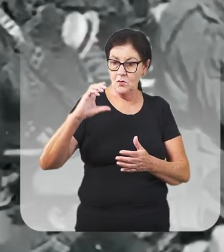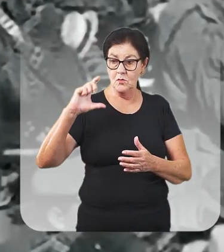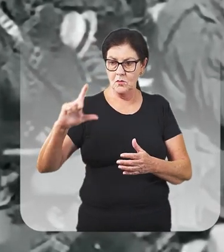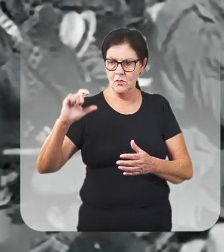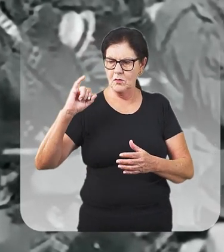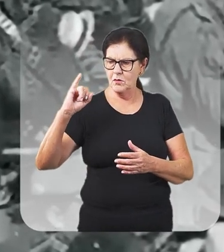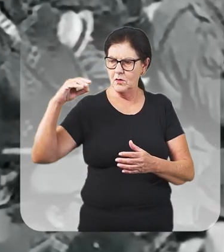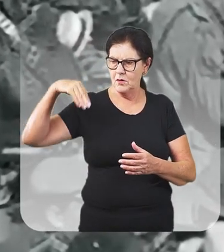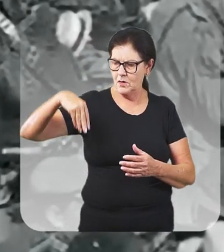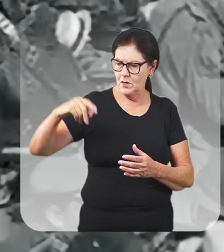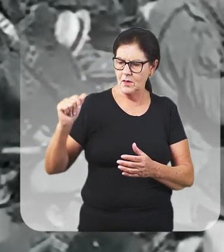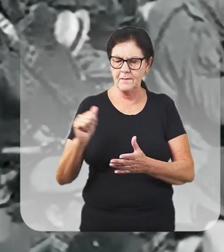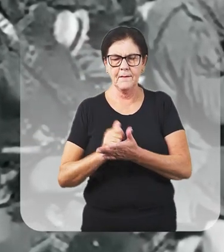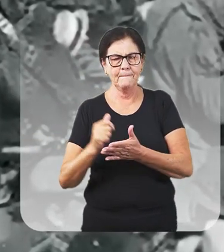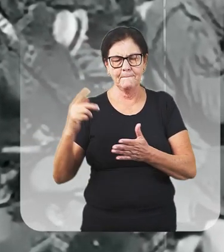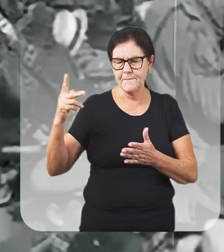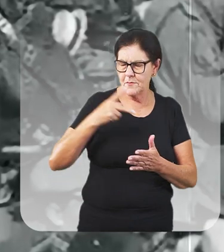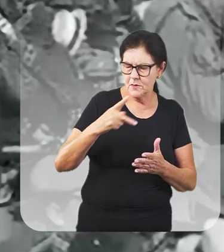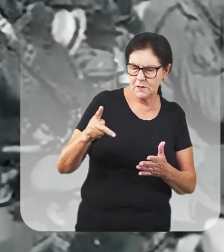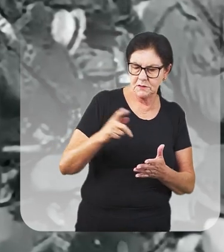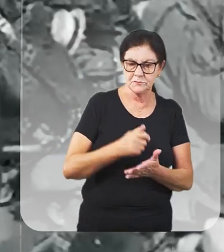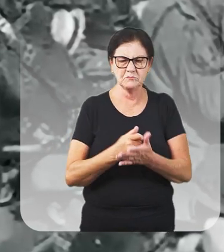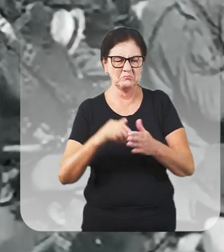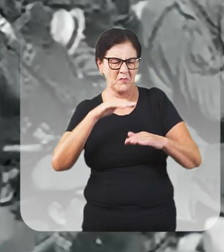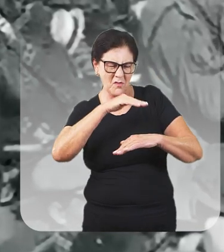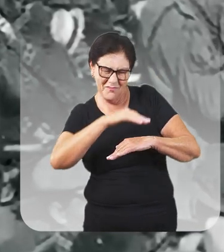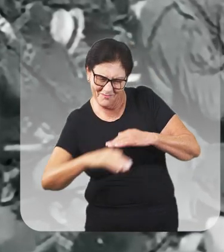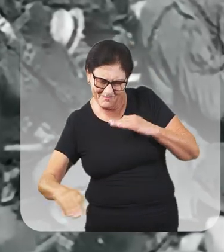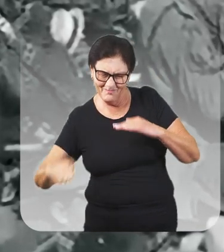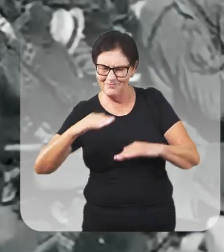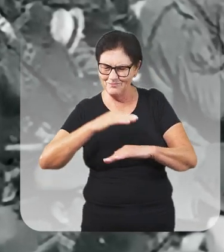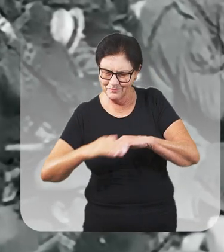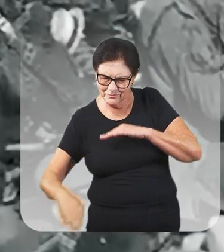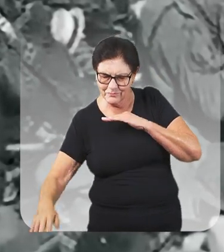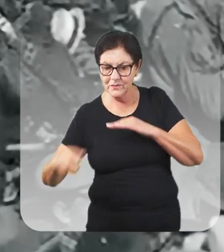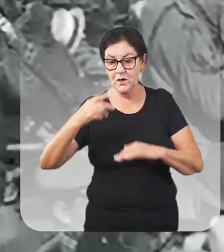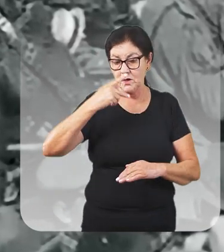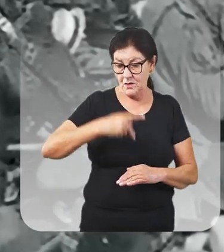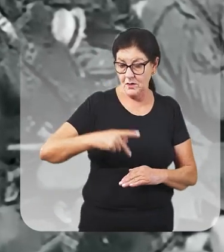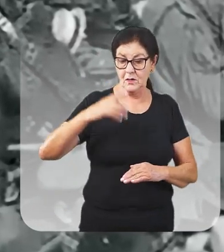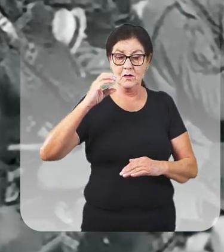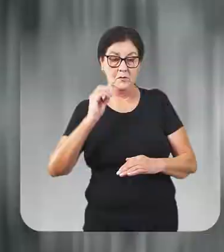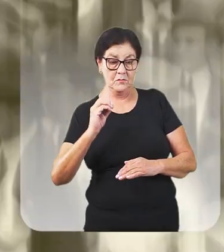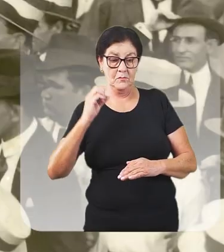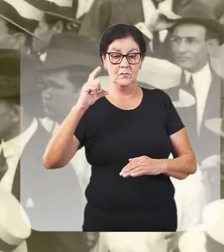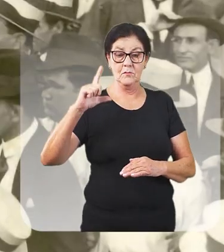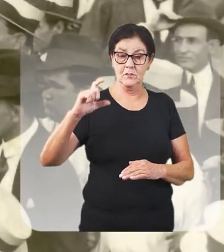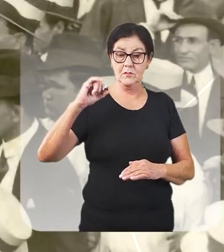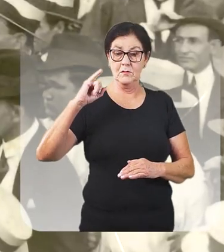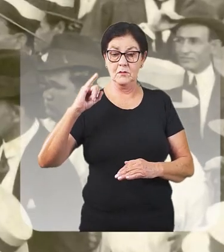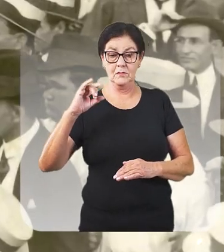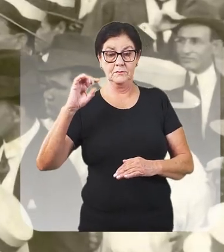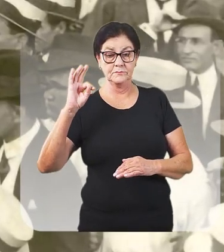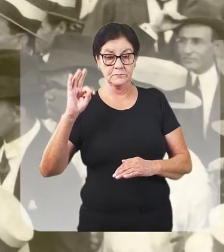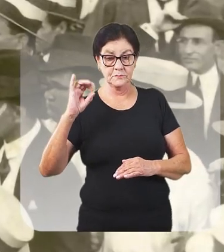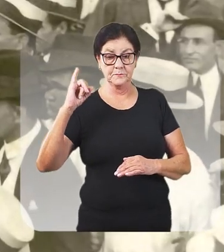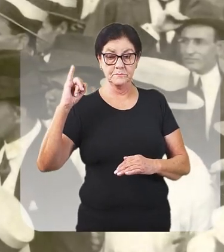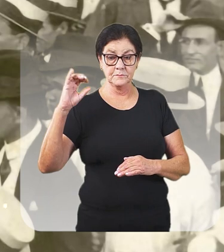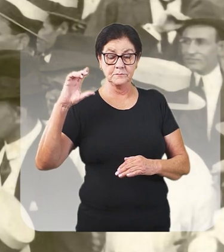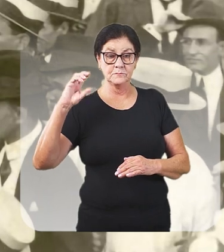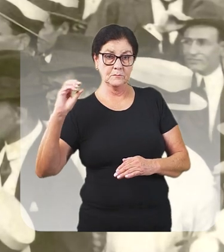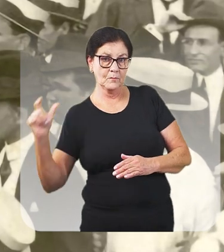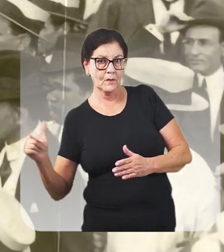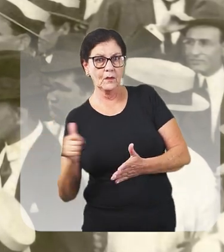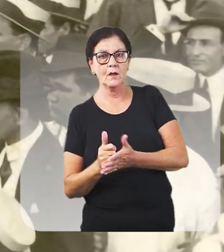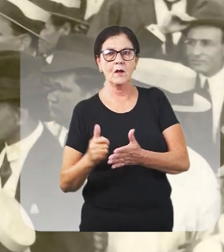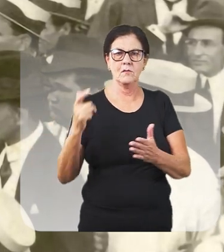divisão era acentuado, refletindo um esgotamento do sistema político da Primeira República, que cada vez mais falhava